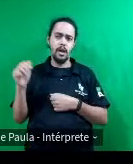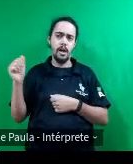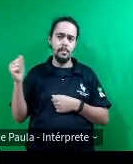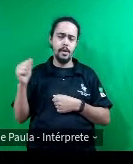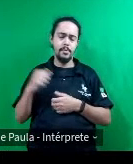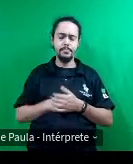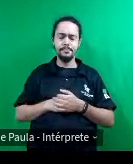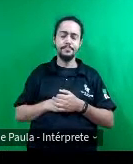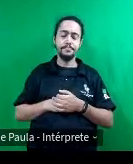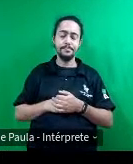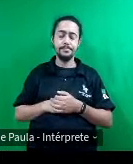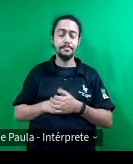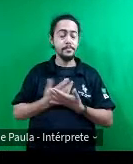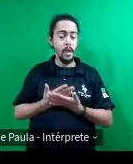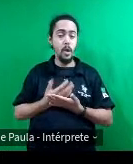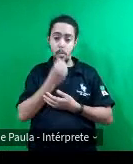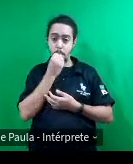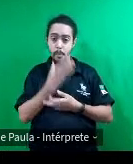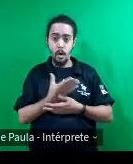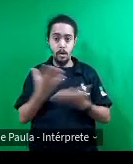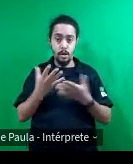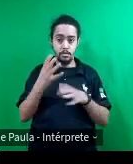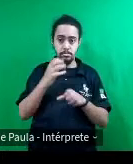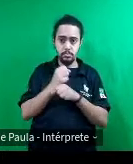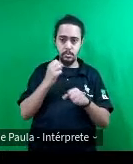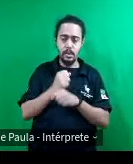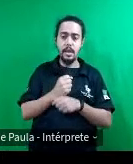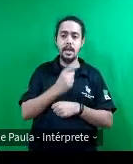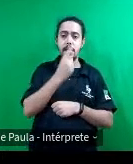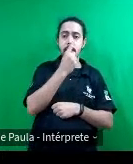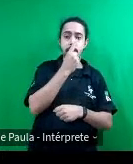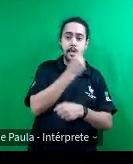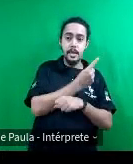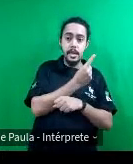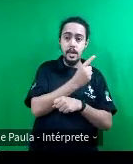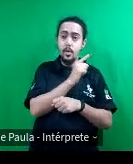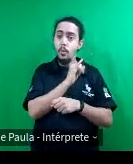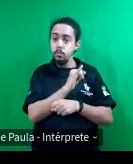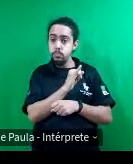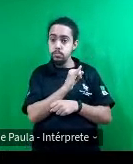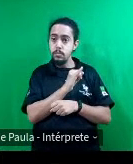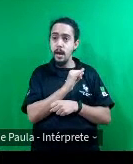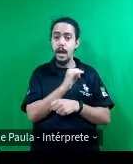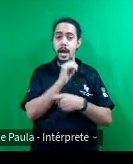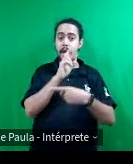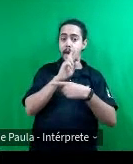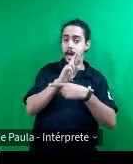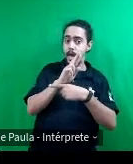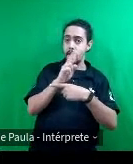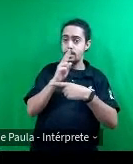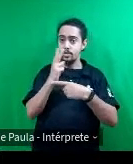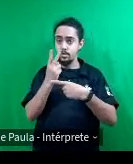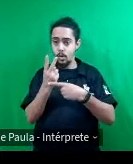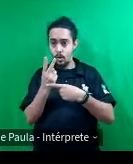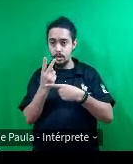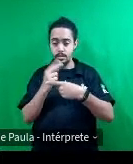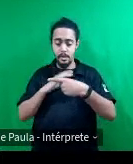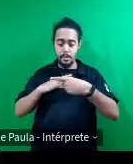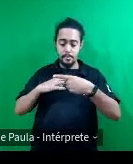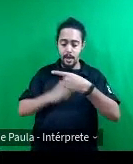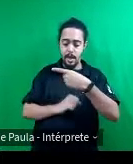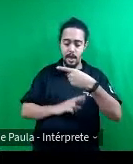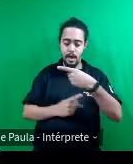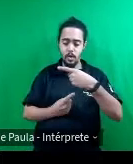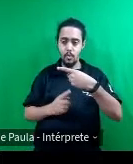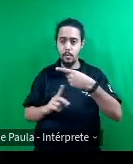vamos aplicar a equação aqui para o I1. I1 é o quê? O resistor oposto do ramo oposto pela soma, vezes a corrente